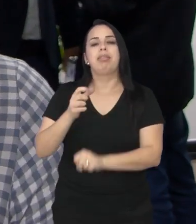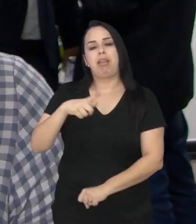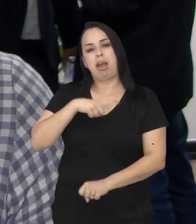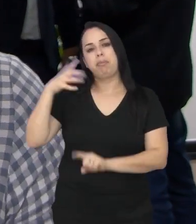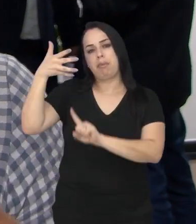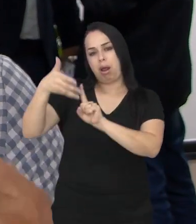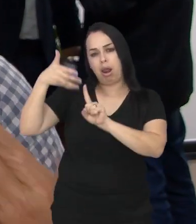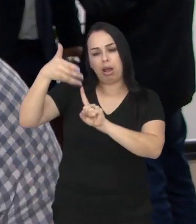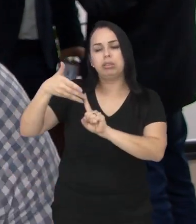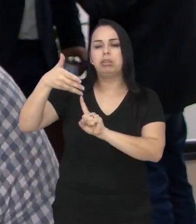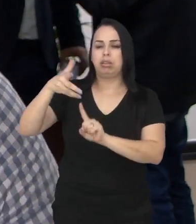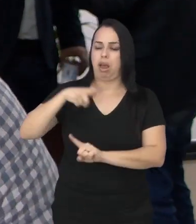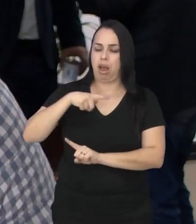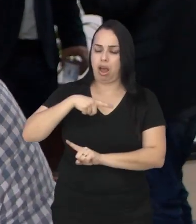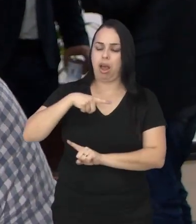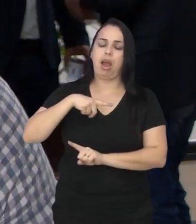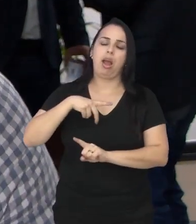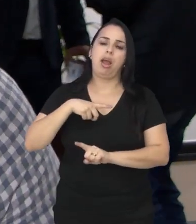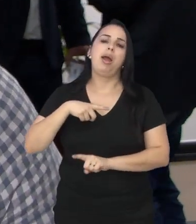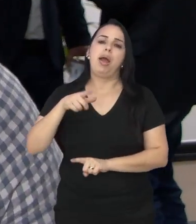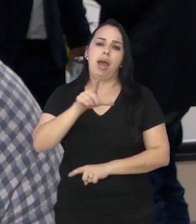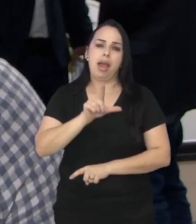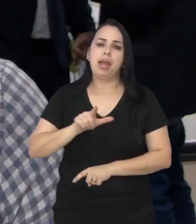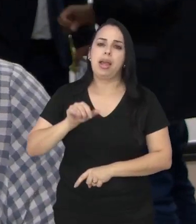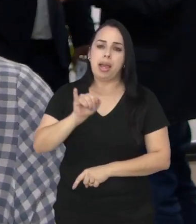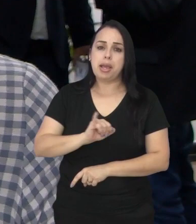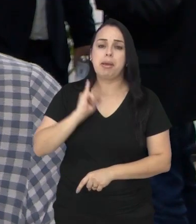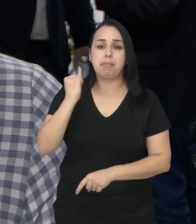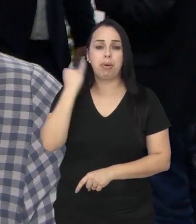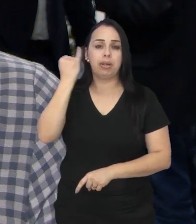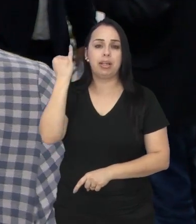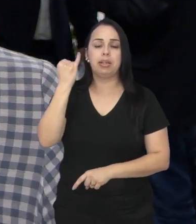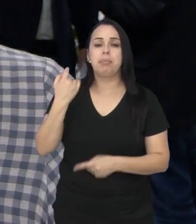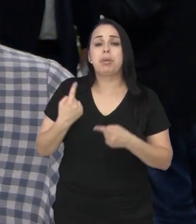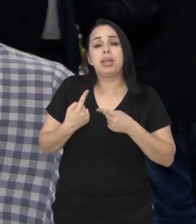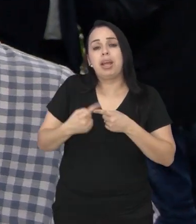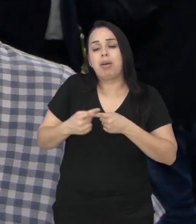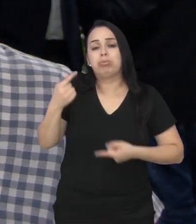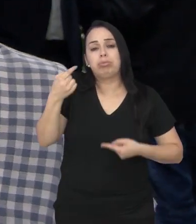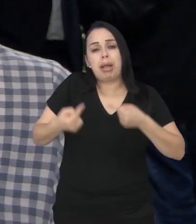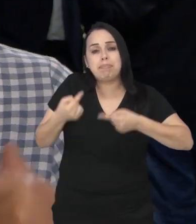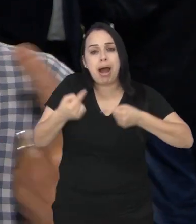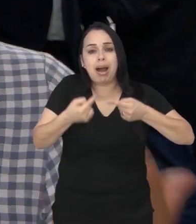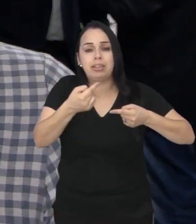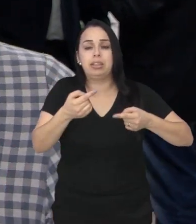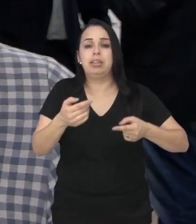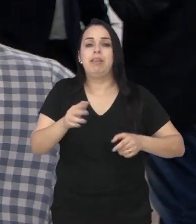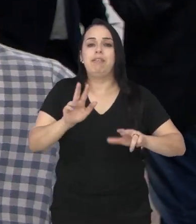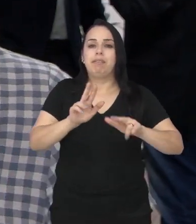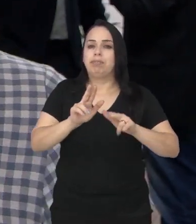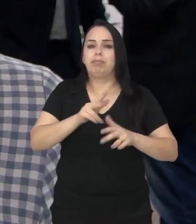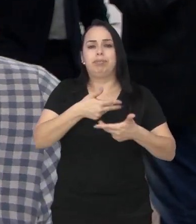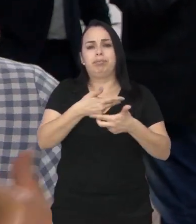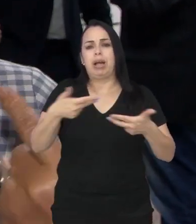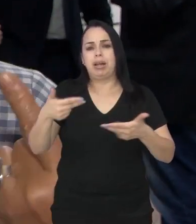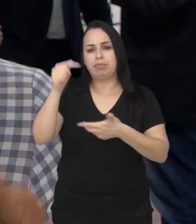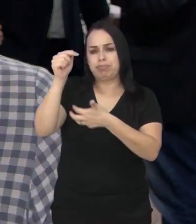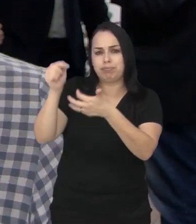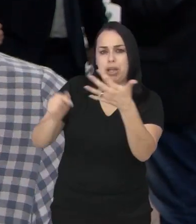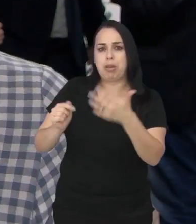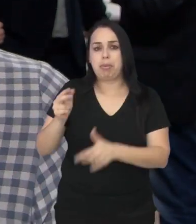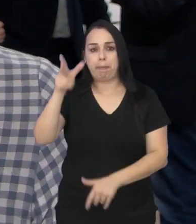seminário. Então é importante, porque ele é um debate regional. Então vários prefeitos estão